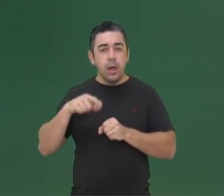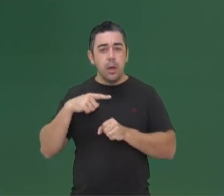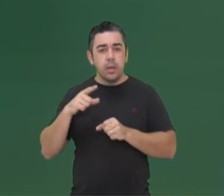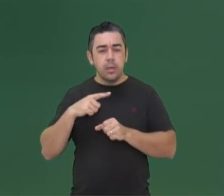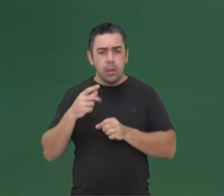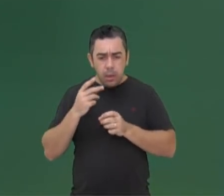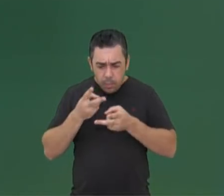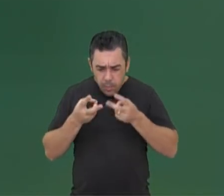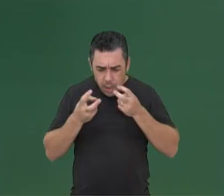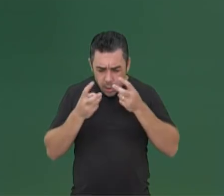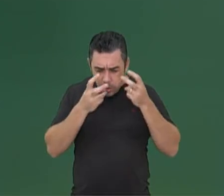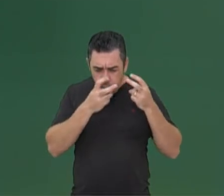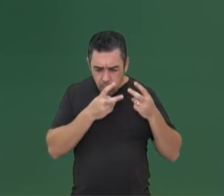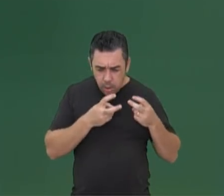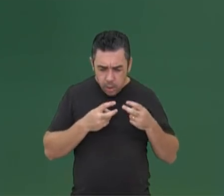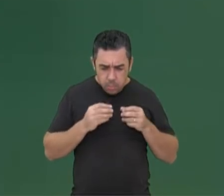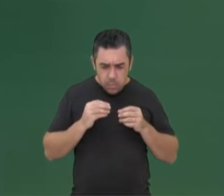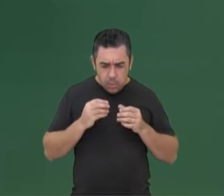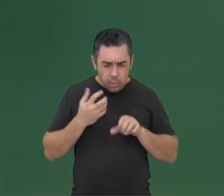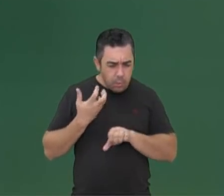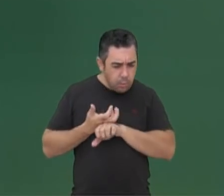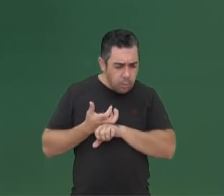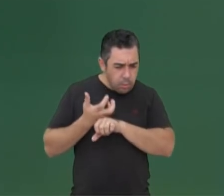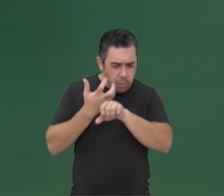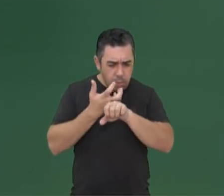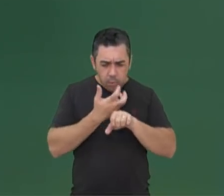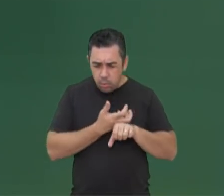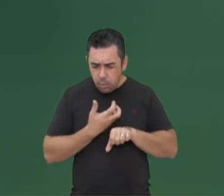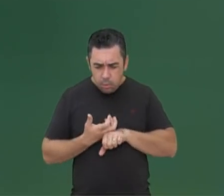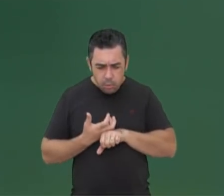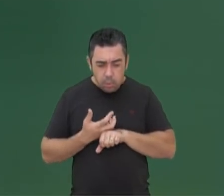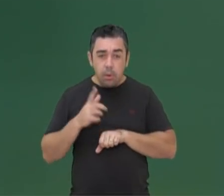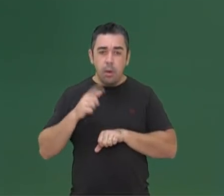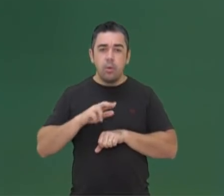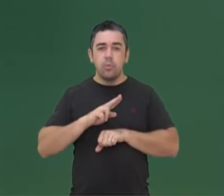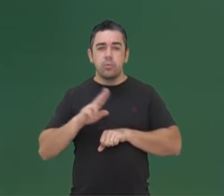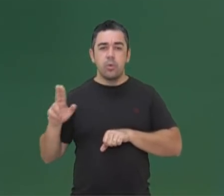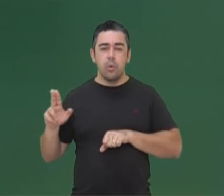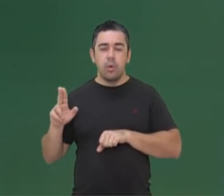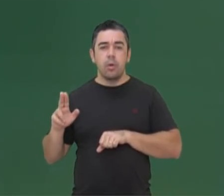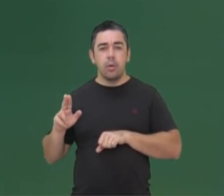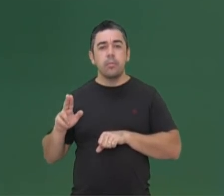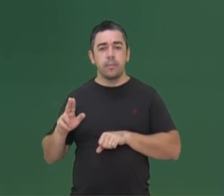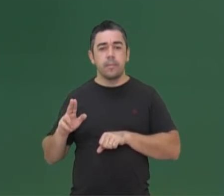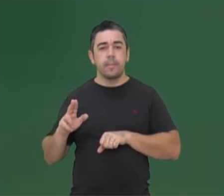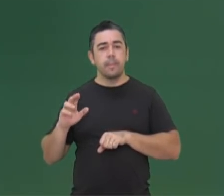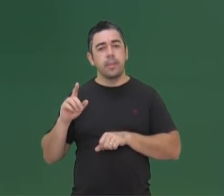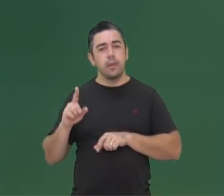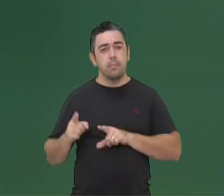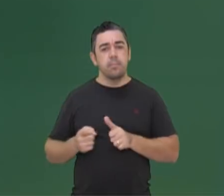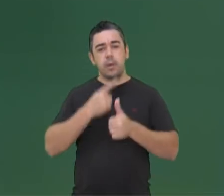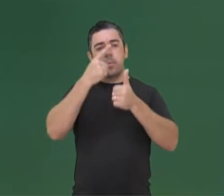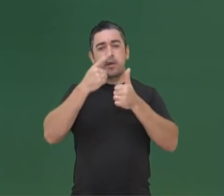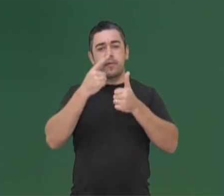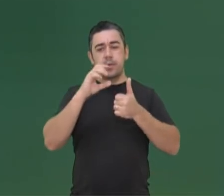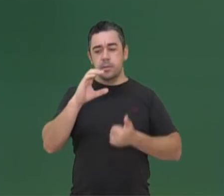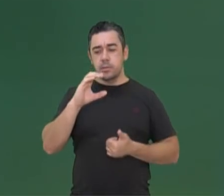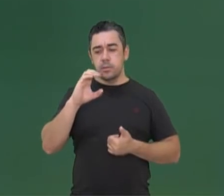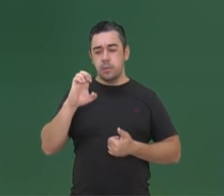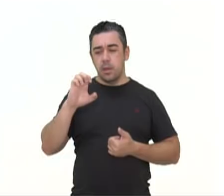espaços vazios onde ficavam as células. Então, Robert Hooke batizou e utilizou pela primeira vez a palavra